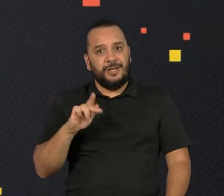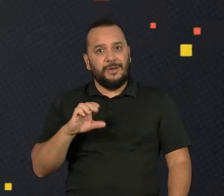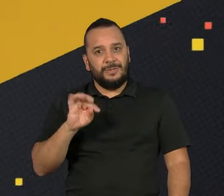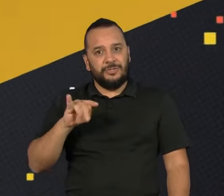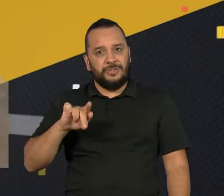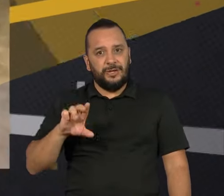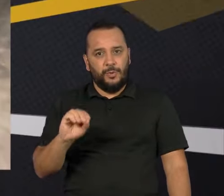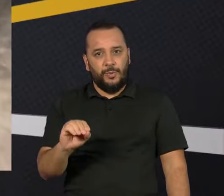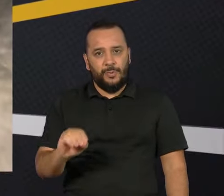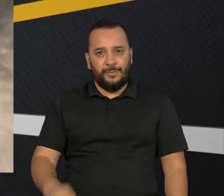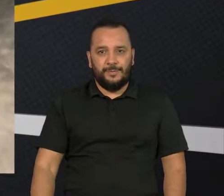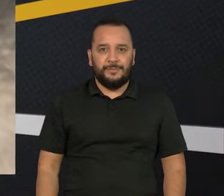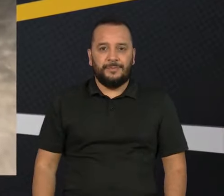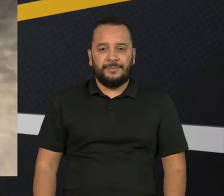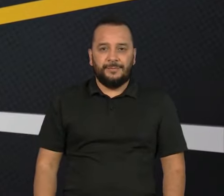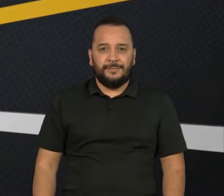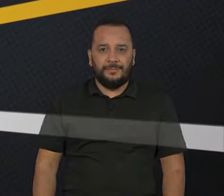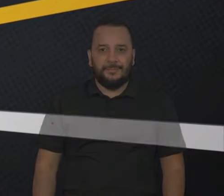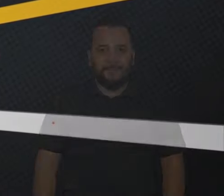Santiago.